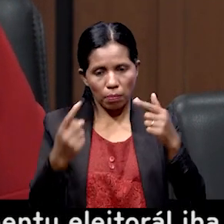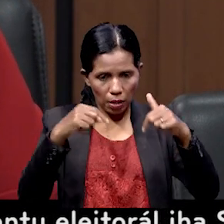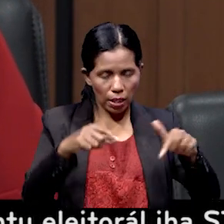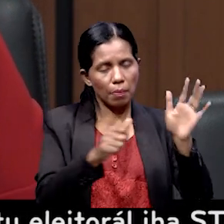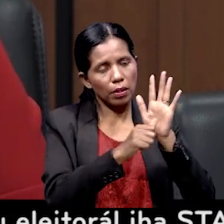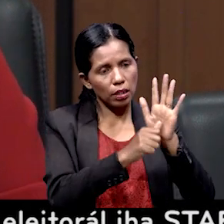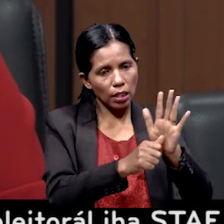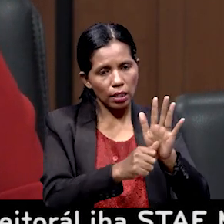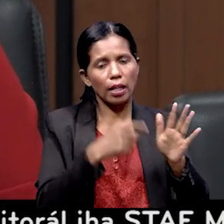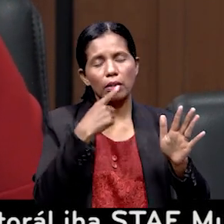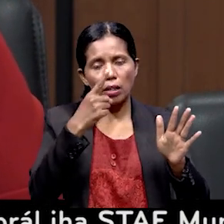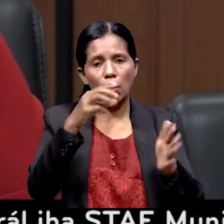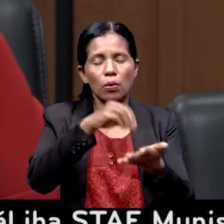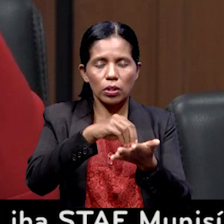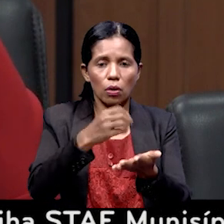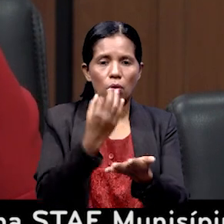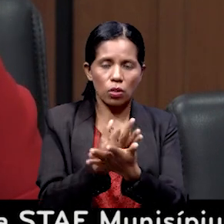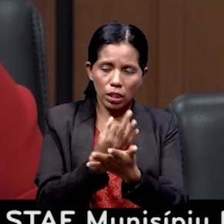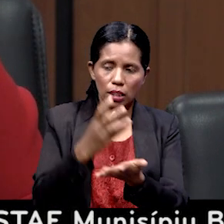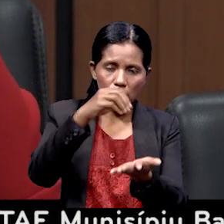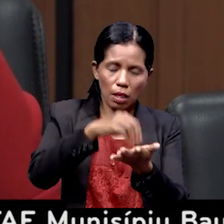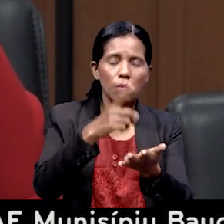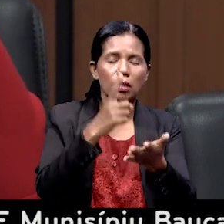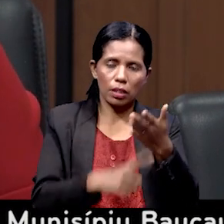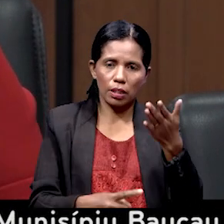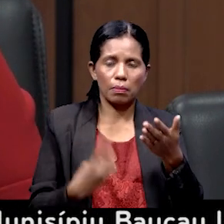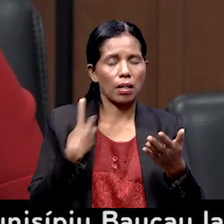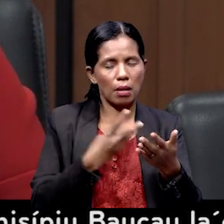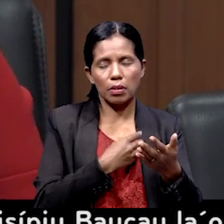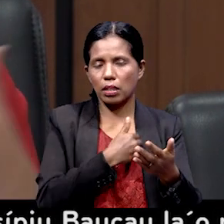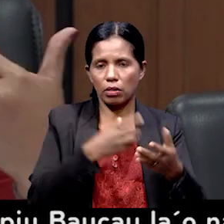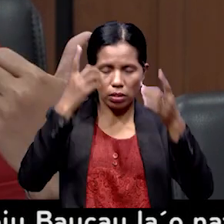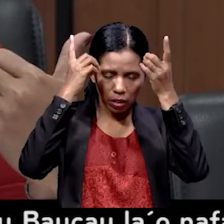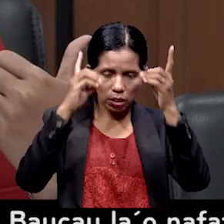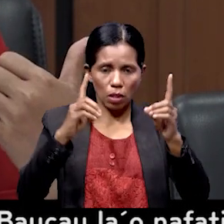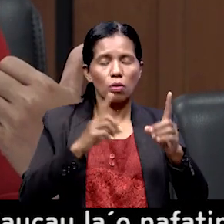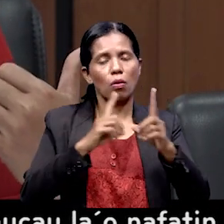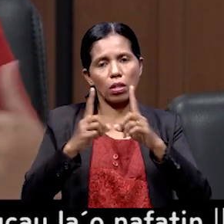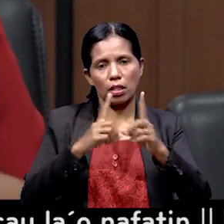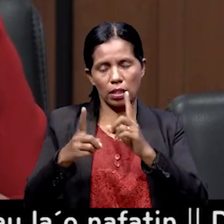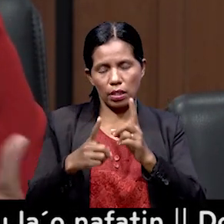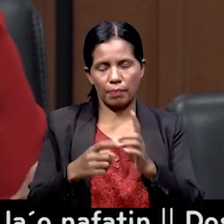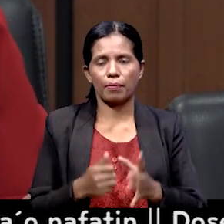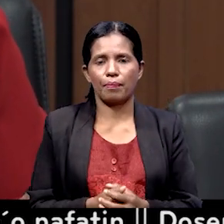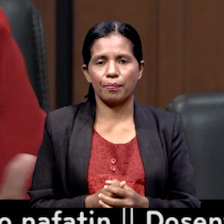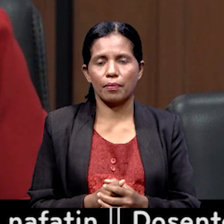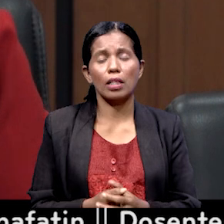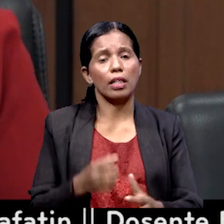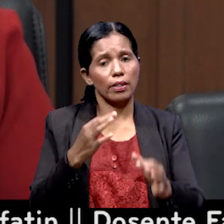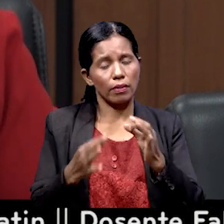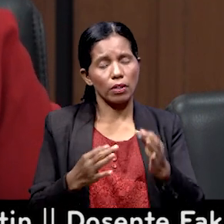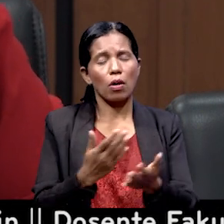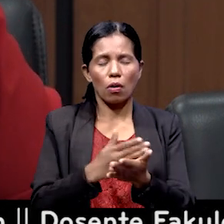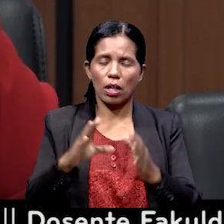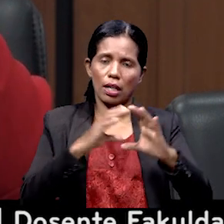orçamento, tal baseira. A maneira que se dá que decisão final é a comissão, não mais se dá que decisão final é a plenária. Claro que se a tola careta,